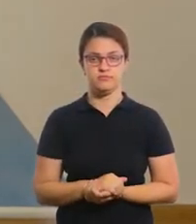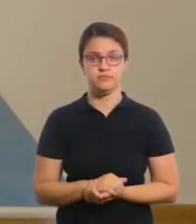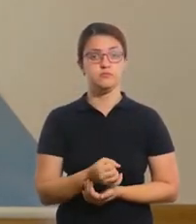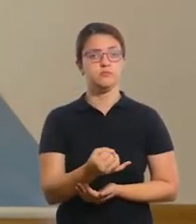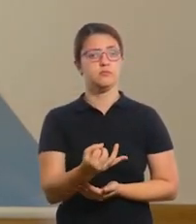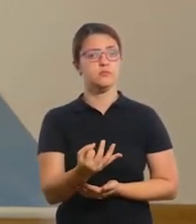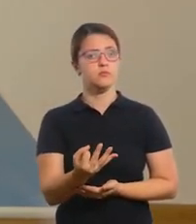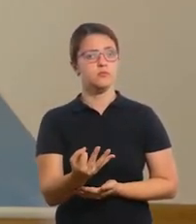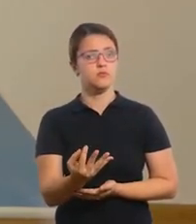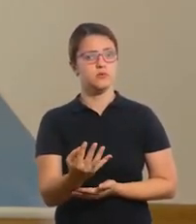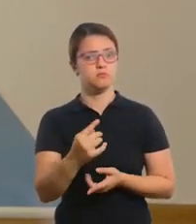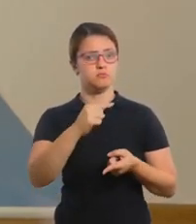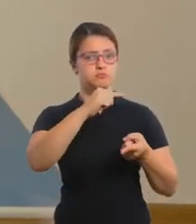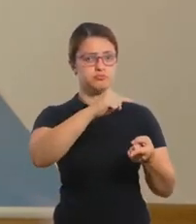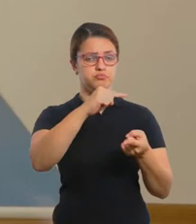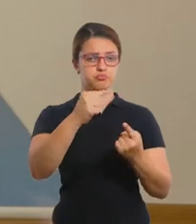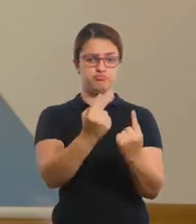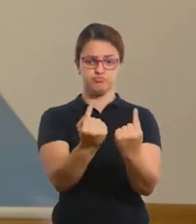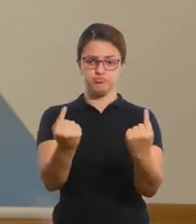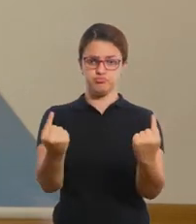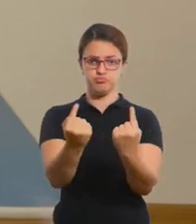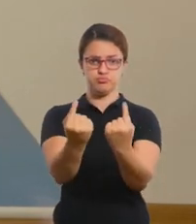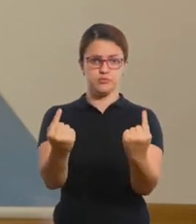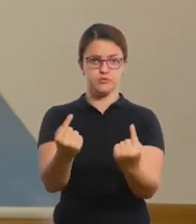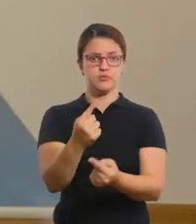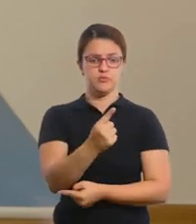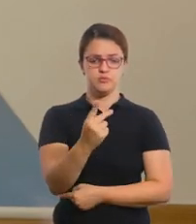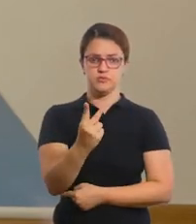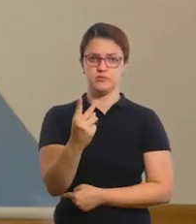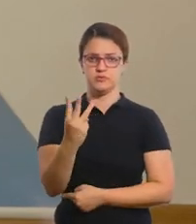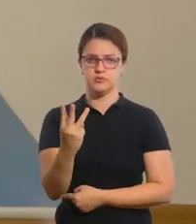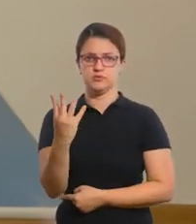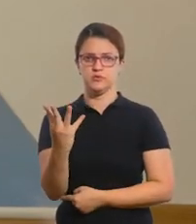E quantos ficaram em pé?